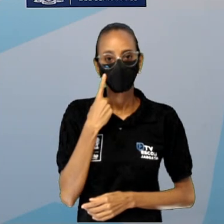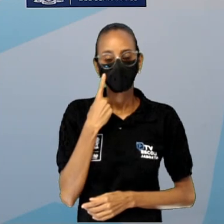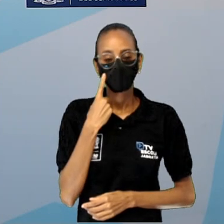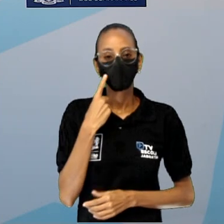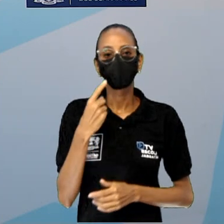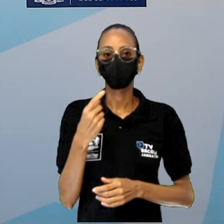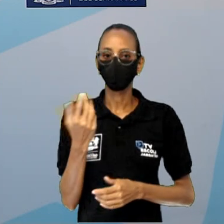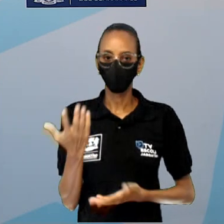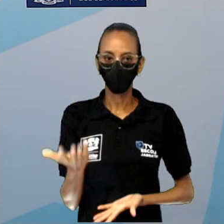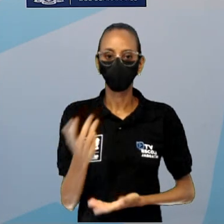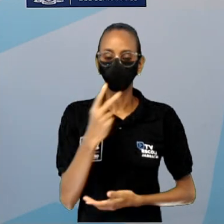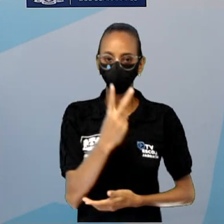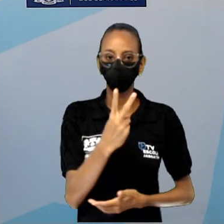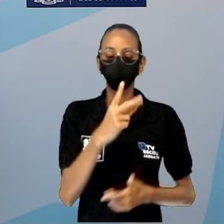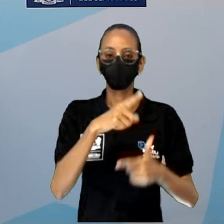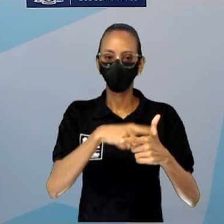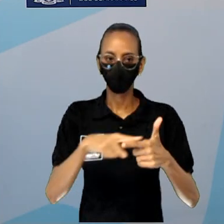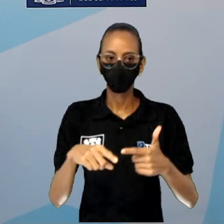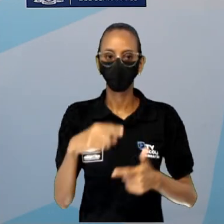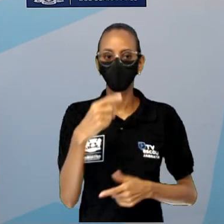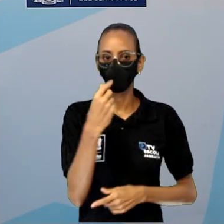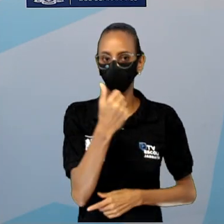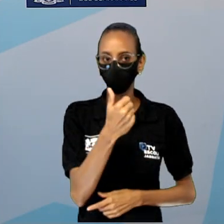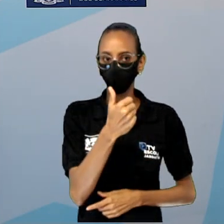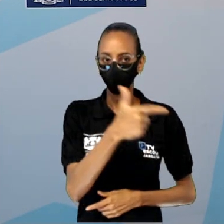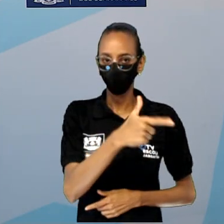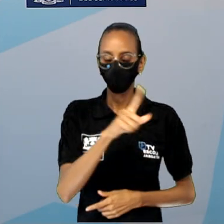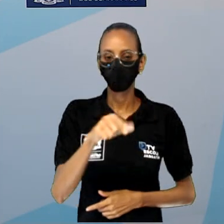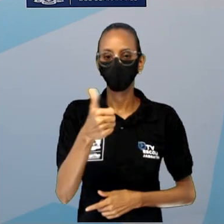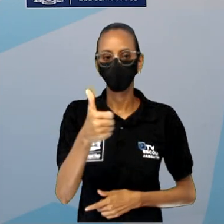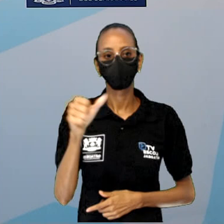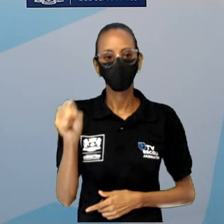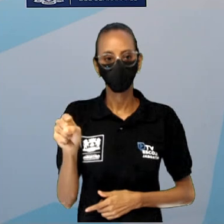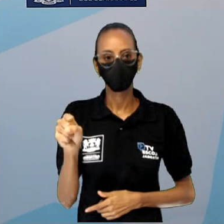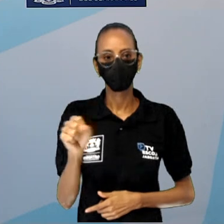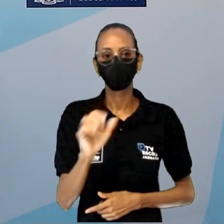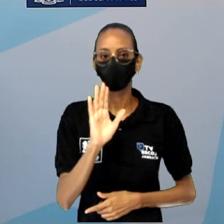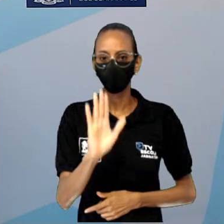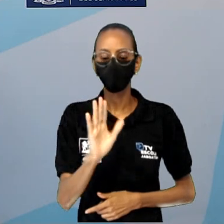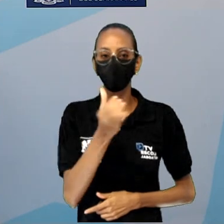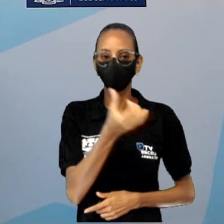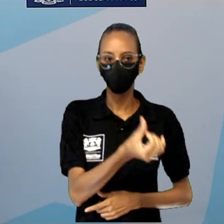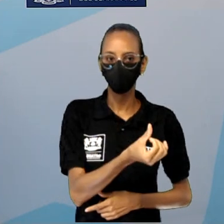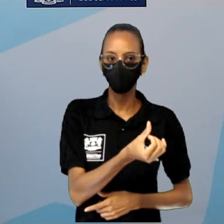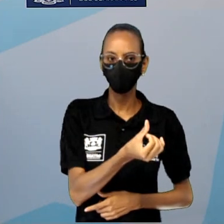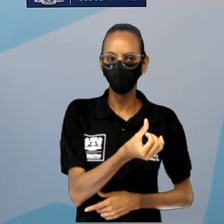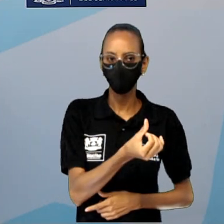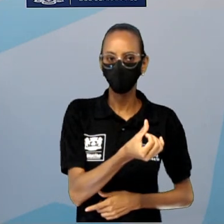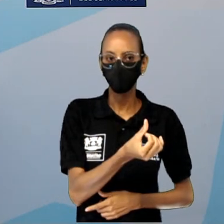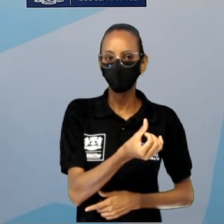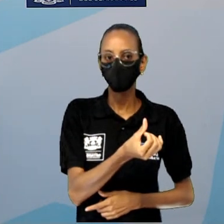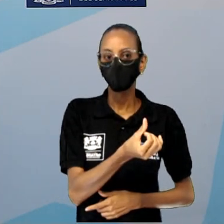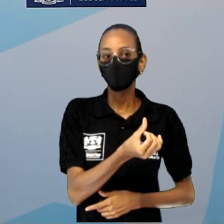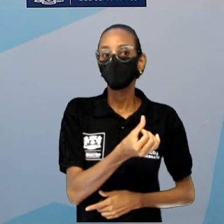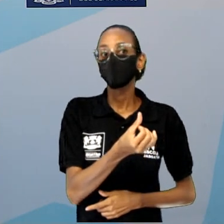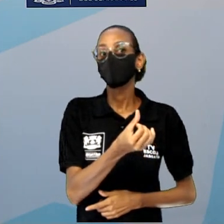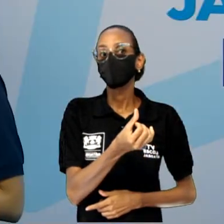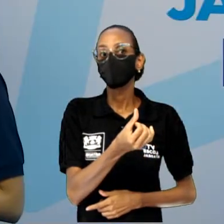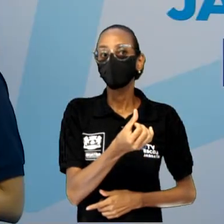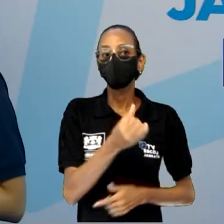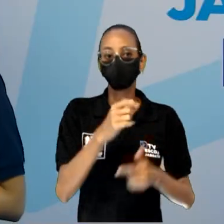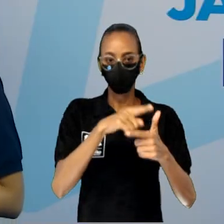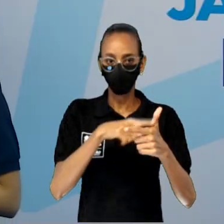dividiu 12 e 18. Esse 2 aqui, ó, só dividiu 6. Então, ele não entra na minha conta, né? Aqui a gente